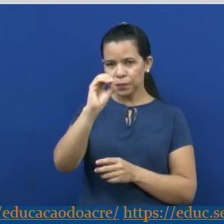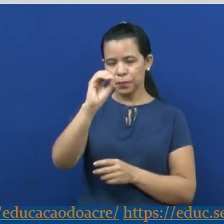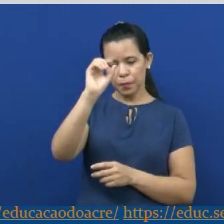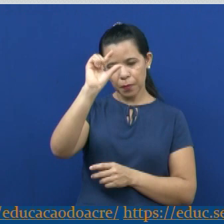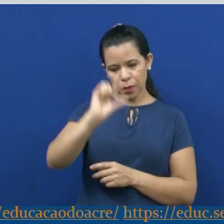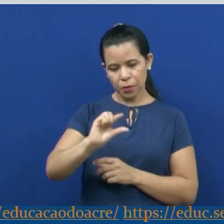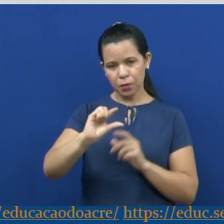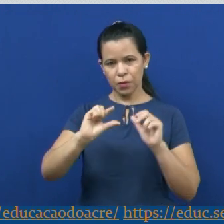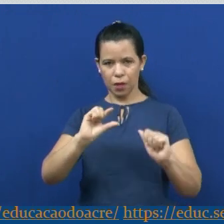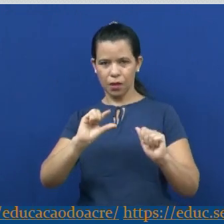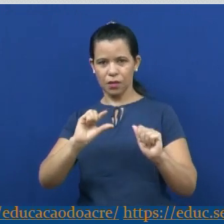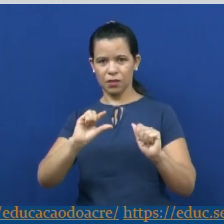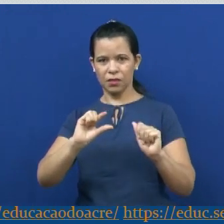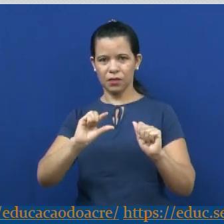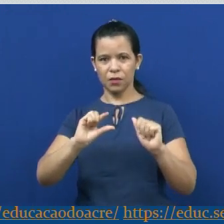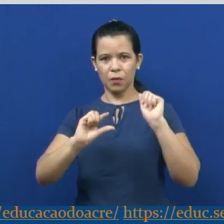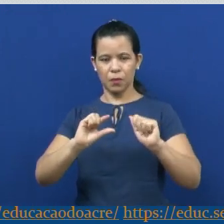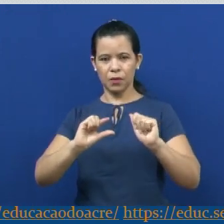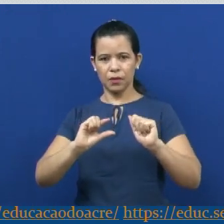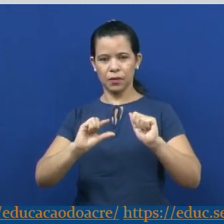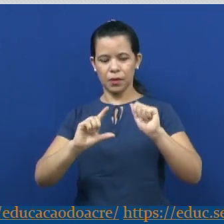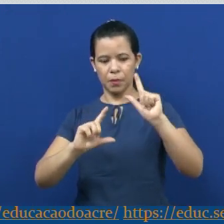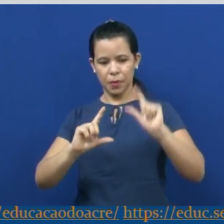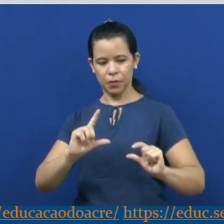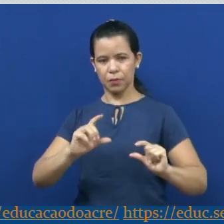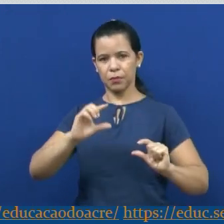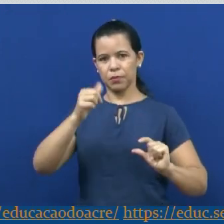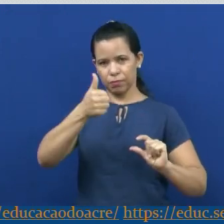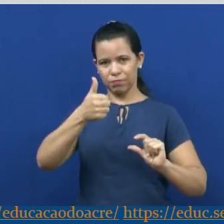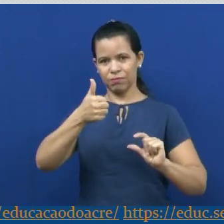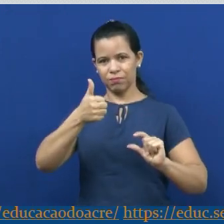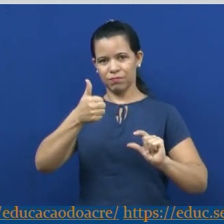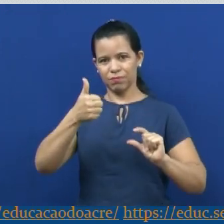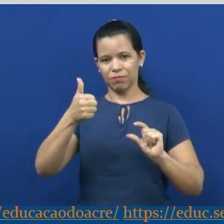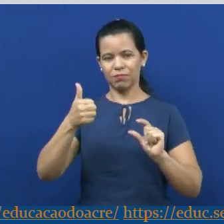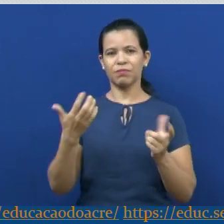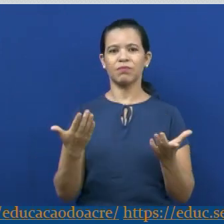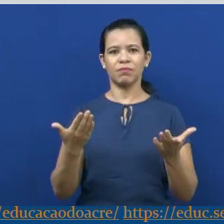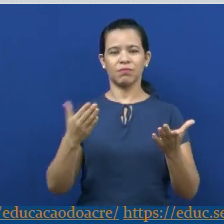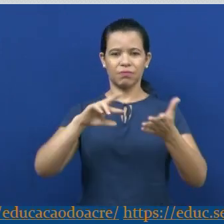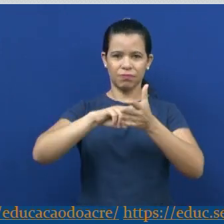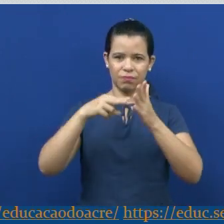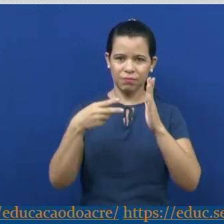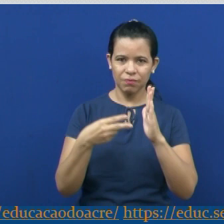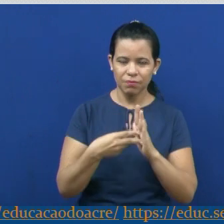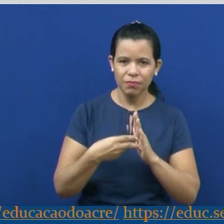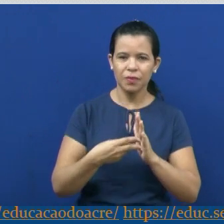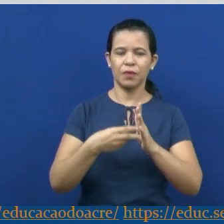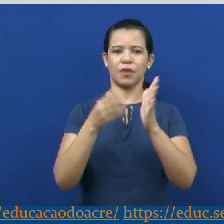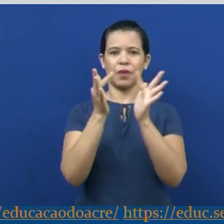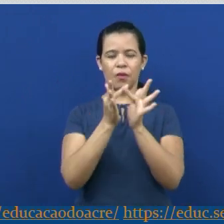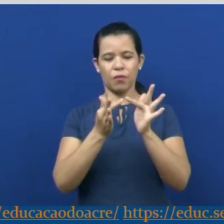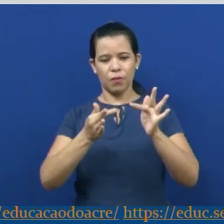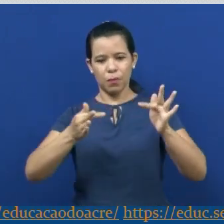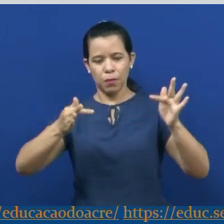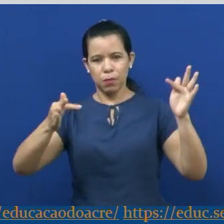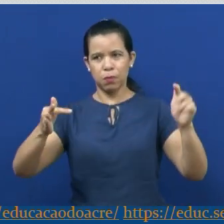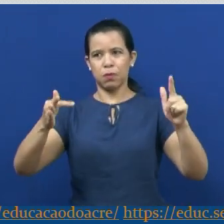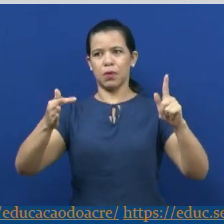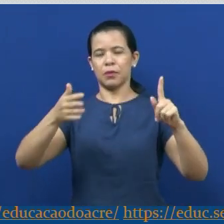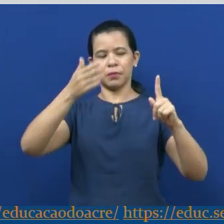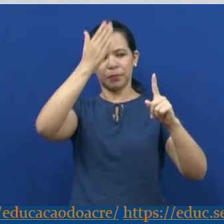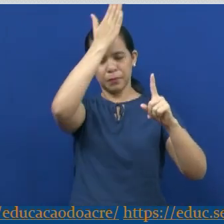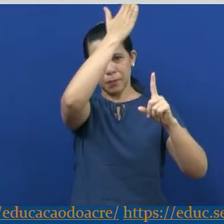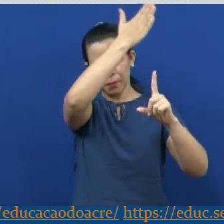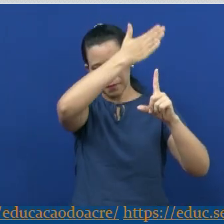a e esse a é menor que 1. Portanto, nós temos uma função decrescente. Então,